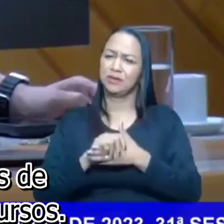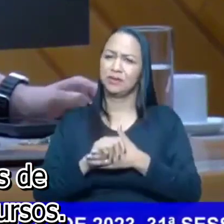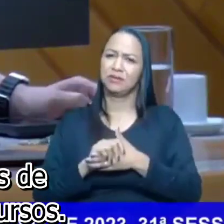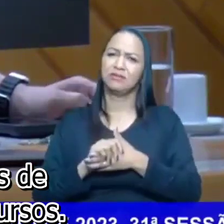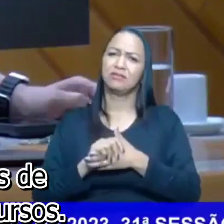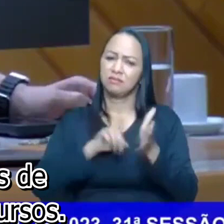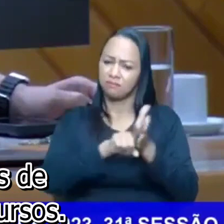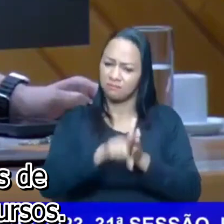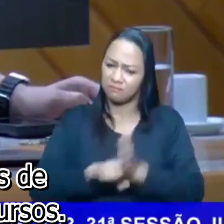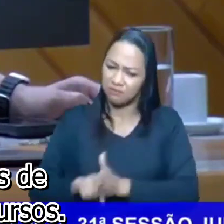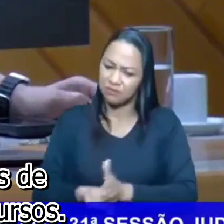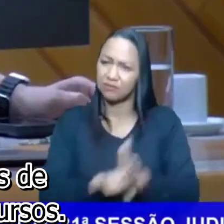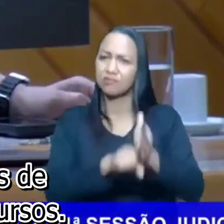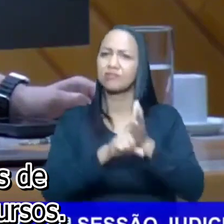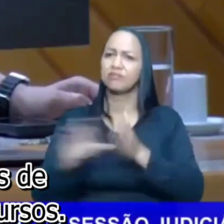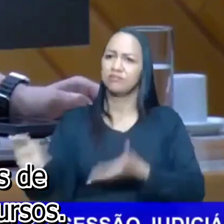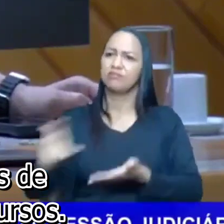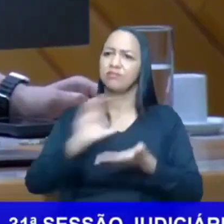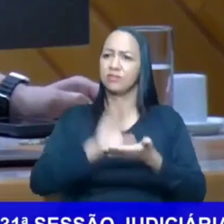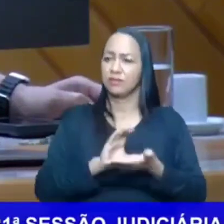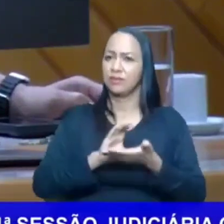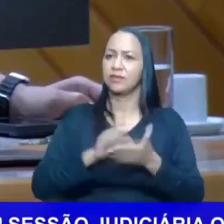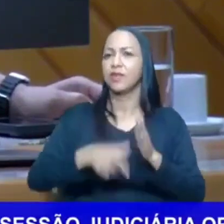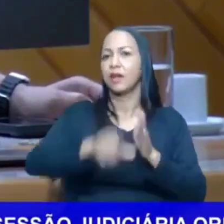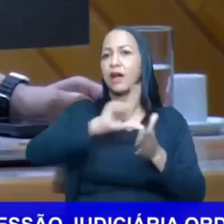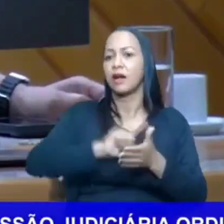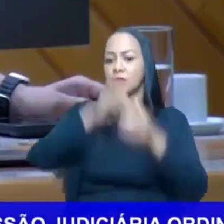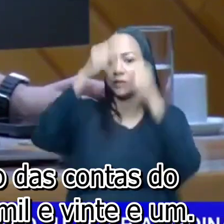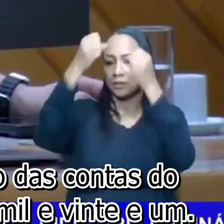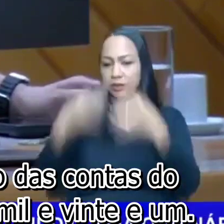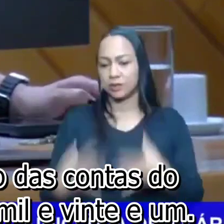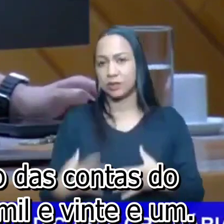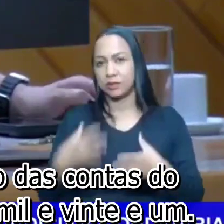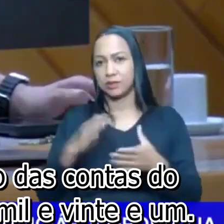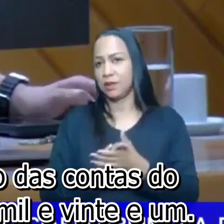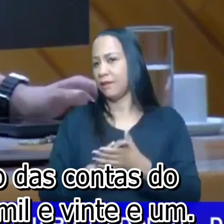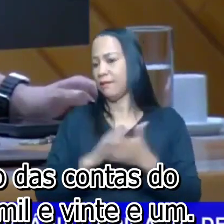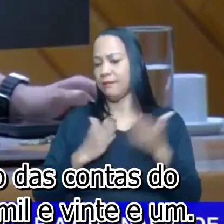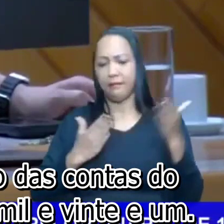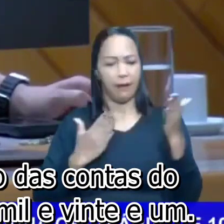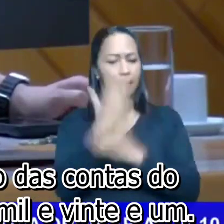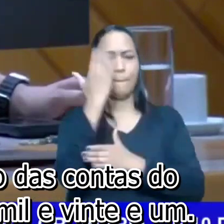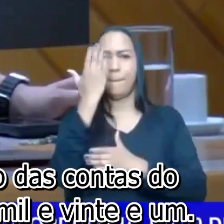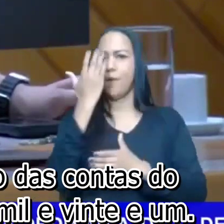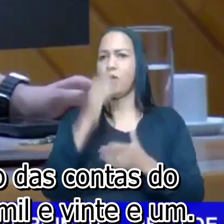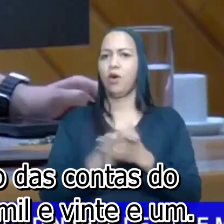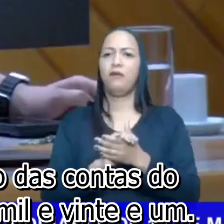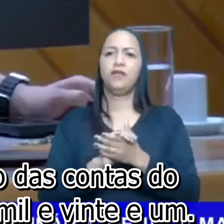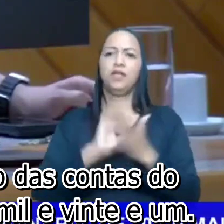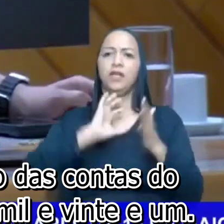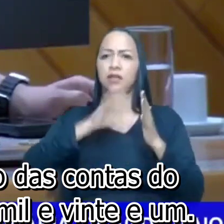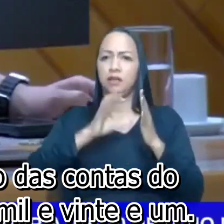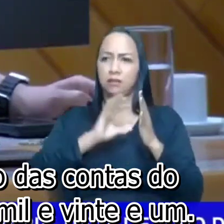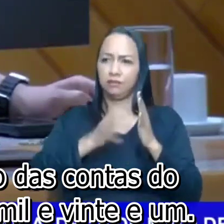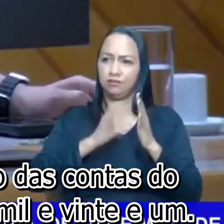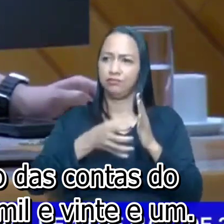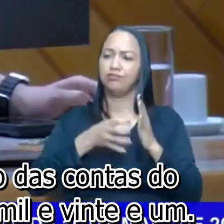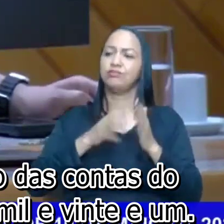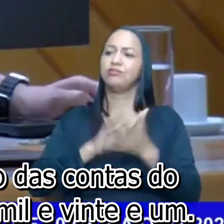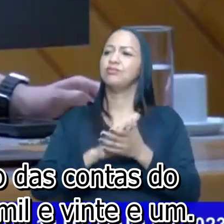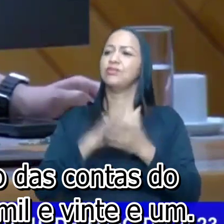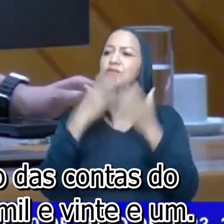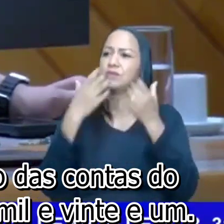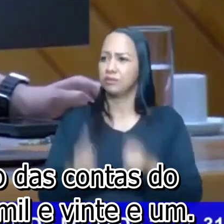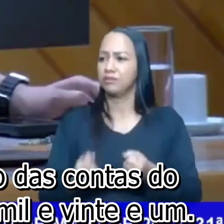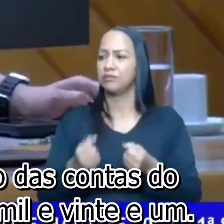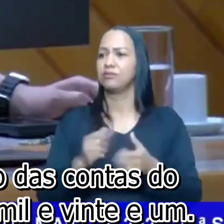proceder à fiscalização do emprego de recursos. Ante todo o exposto, eu voto pela desaprovação das contas do Democratas, relativas ao exercício financeiro